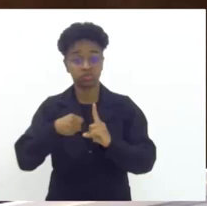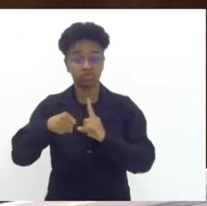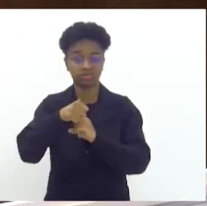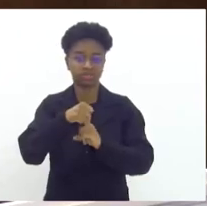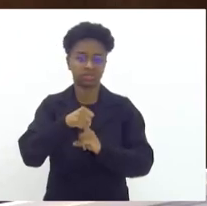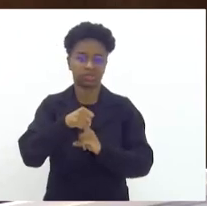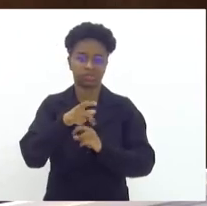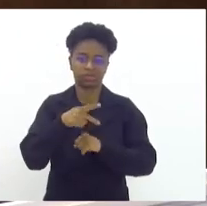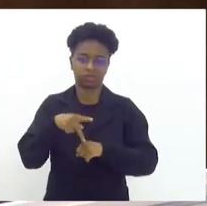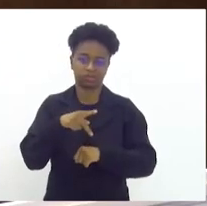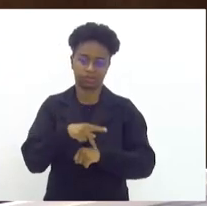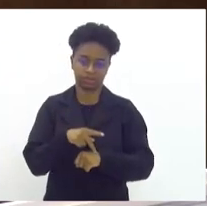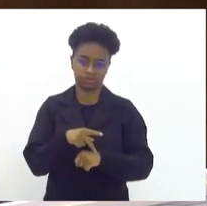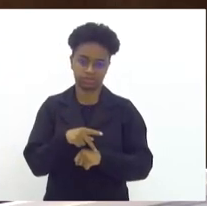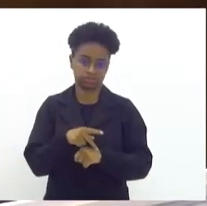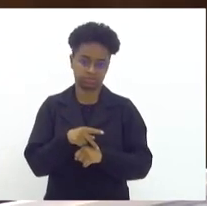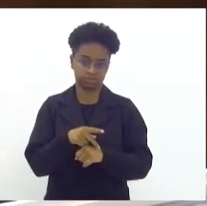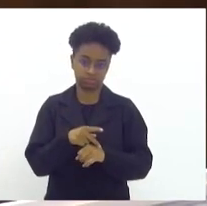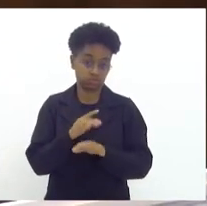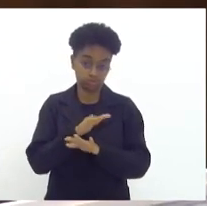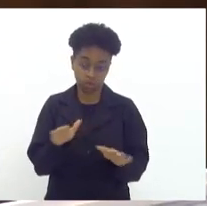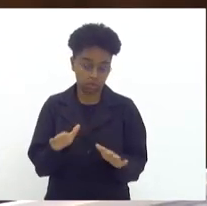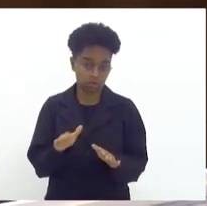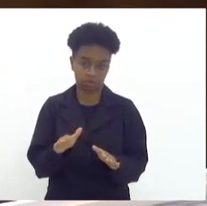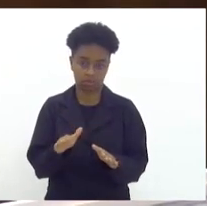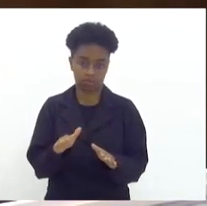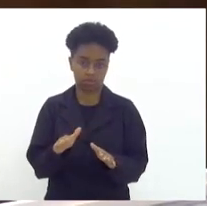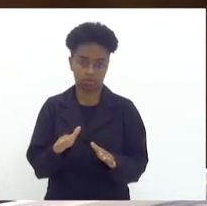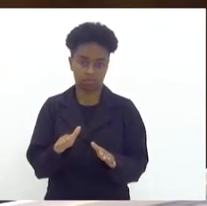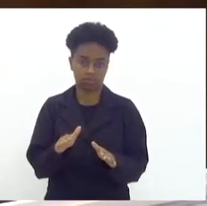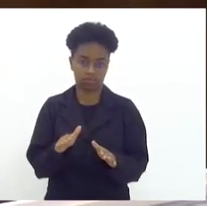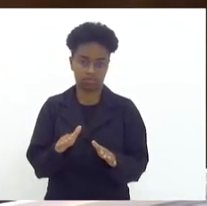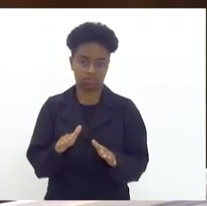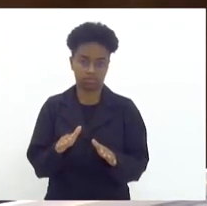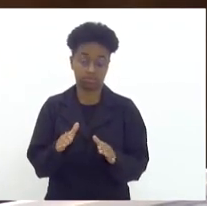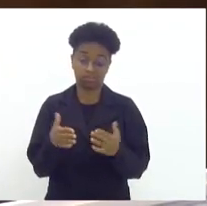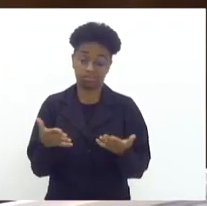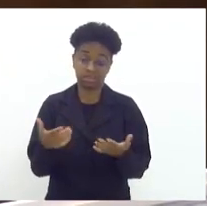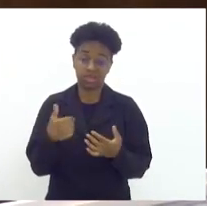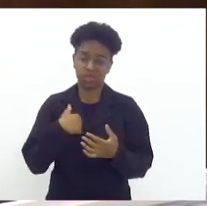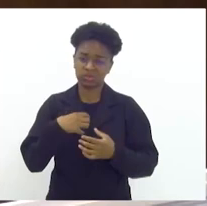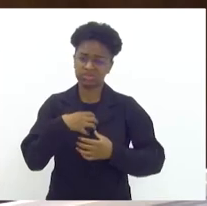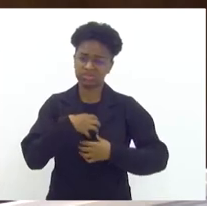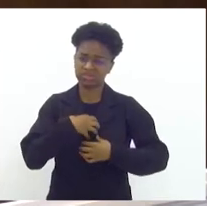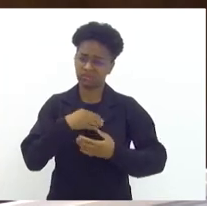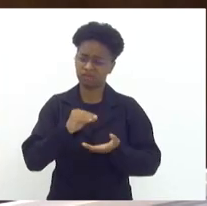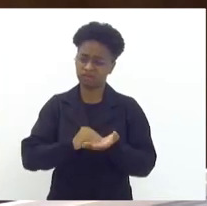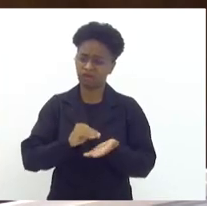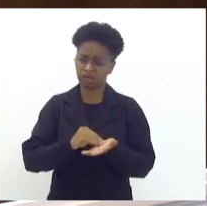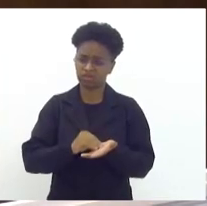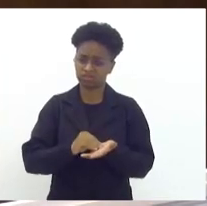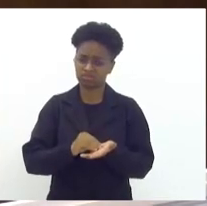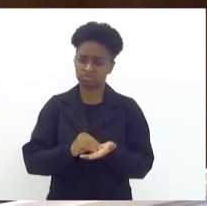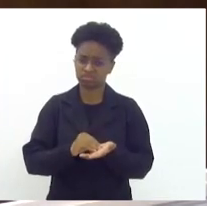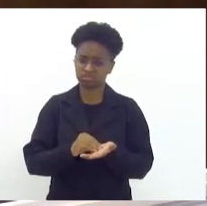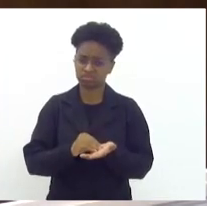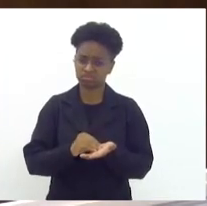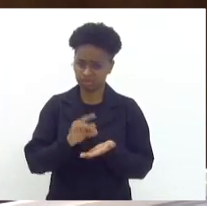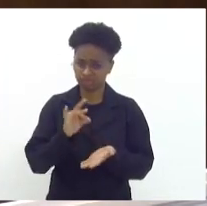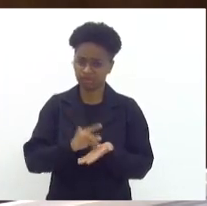país ponto E aí eu Sinto muito falta nesta